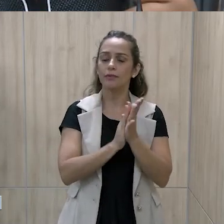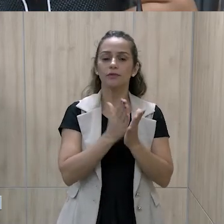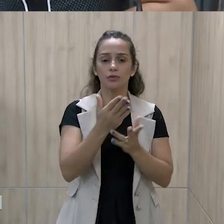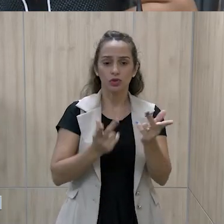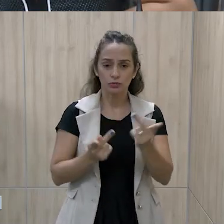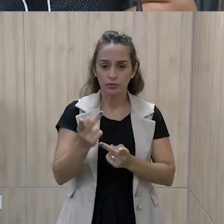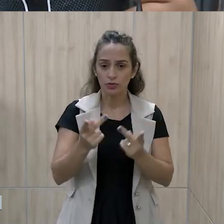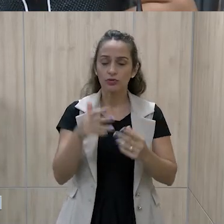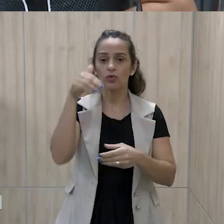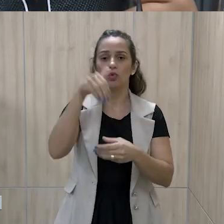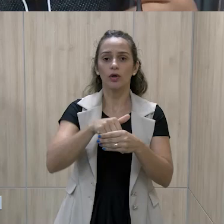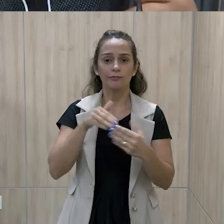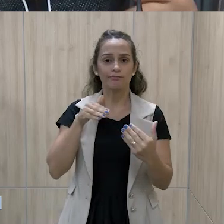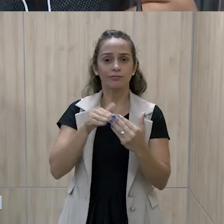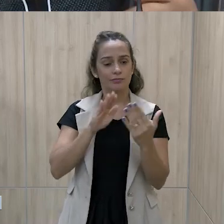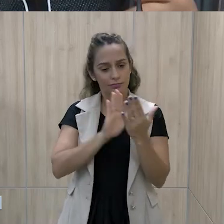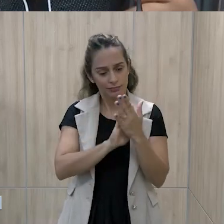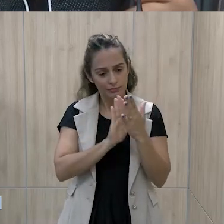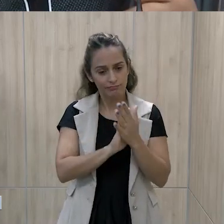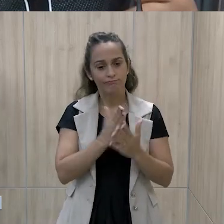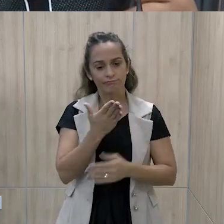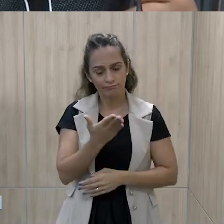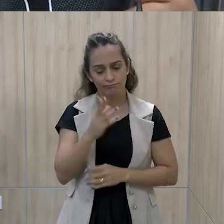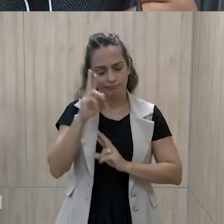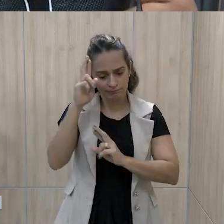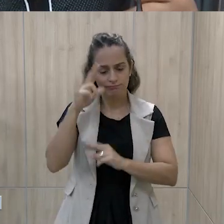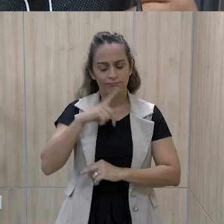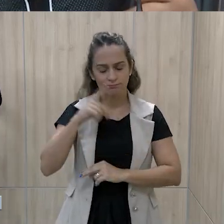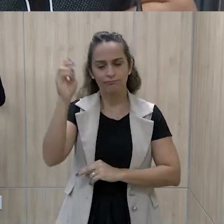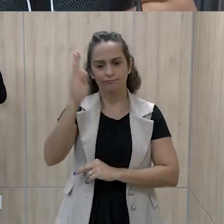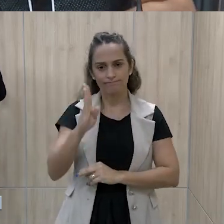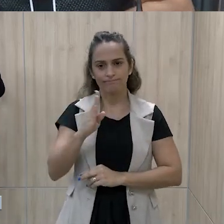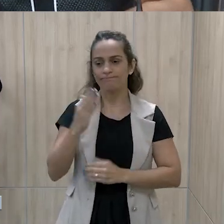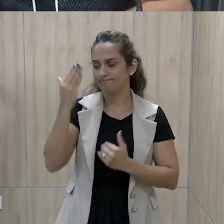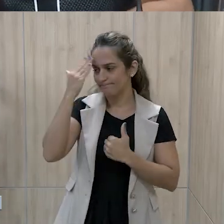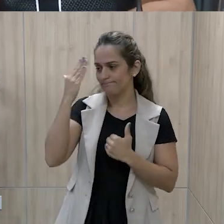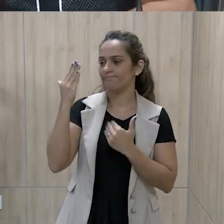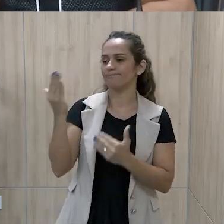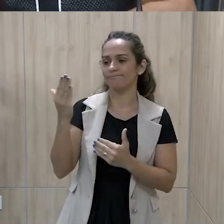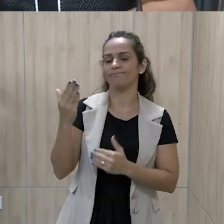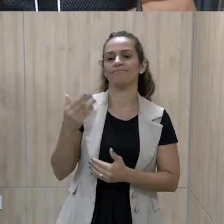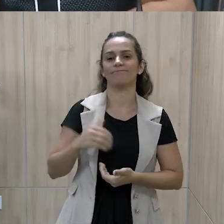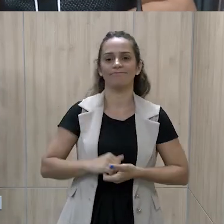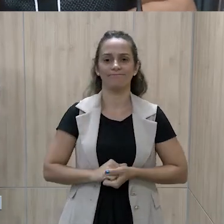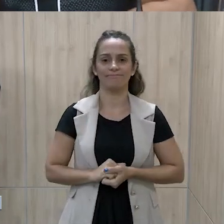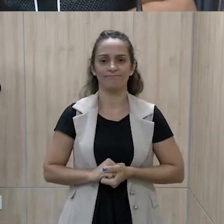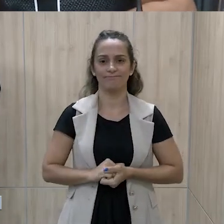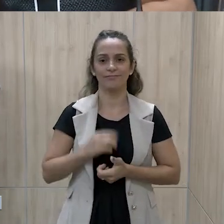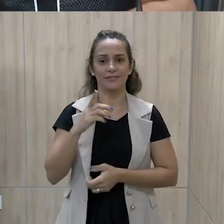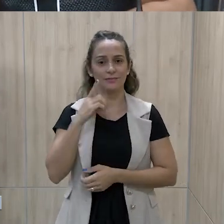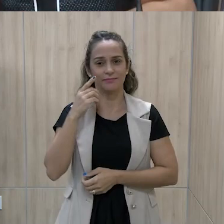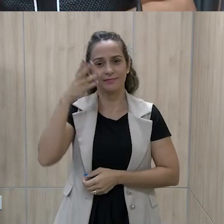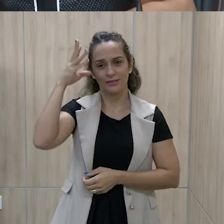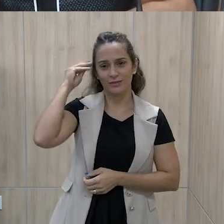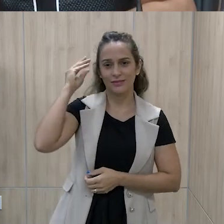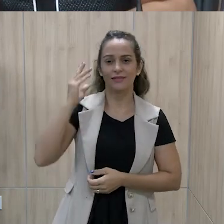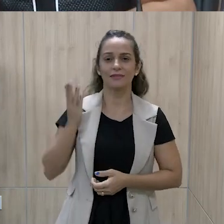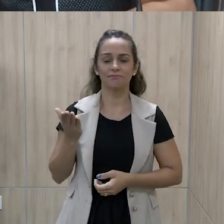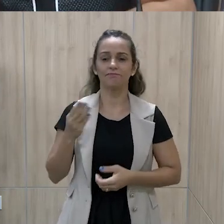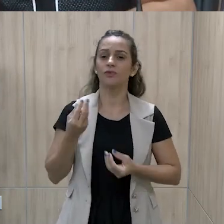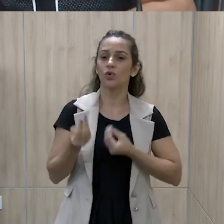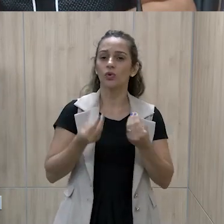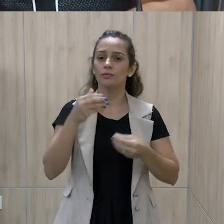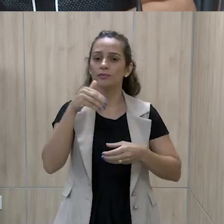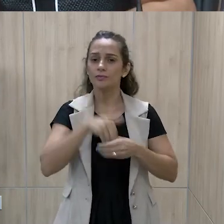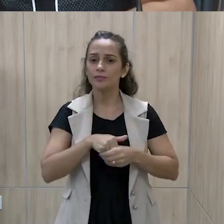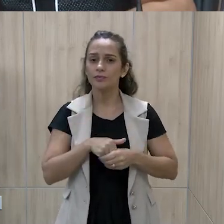ou parabenizo pelo projeto e meu voto é favorável à tramitação Parabéns Presidente ainda há esperança nesse país obrigado Deputado Lu é